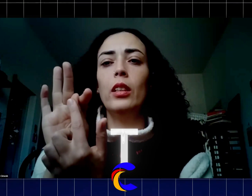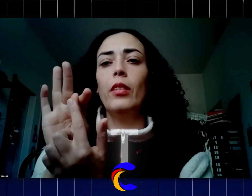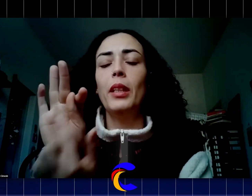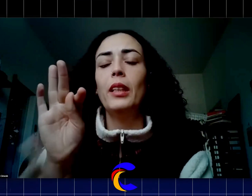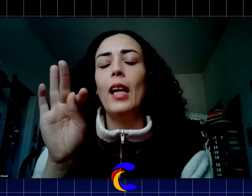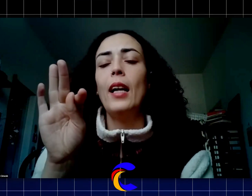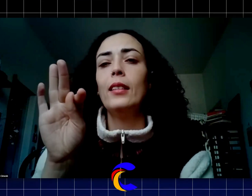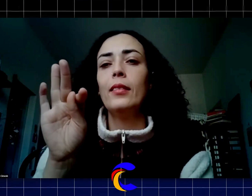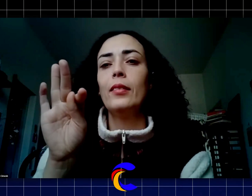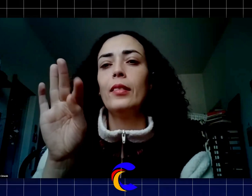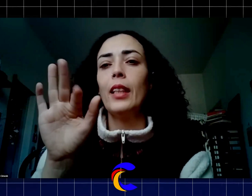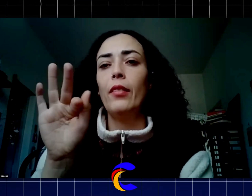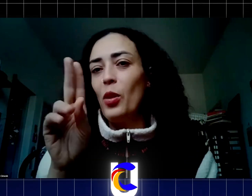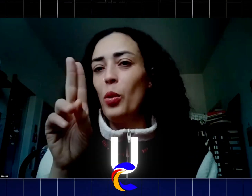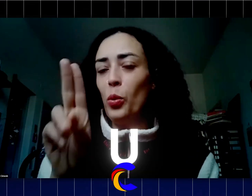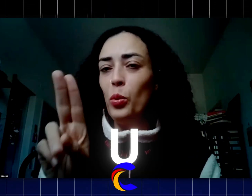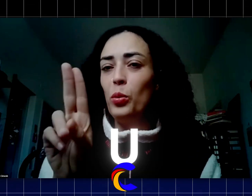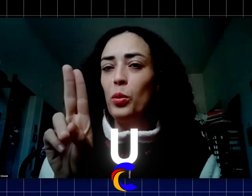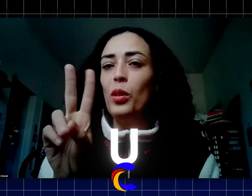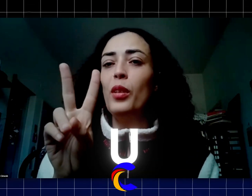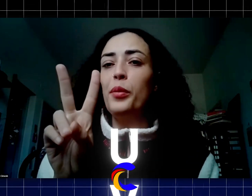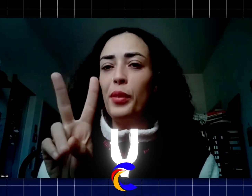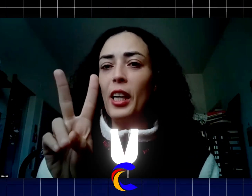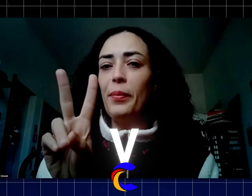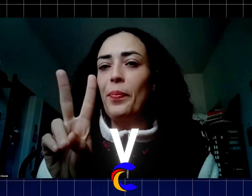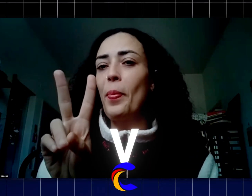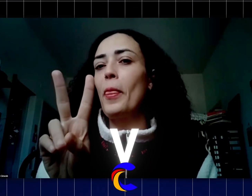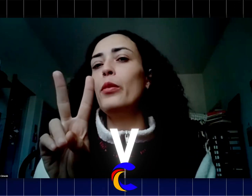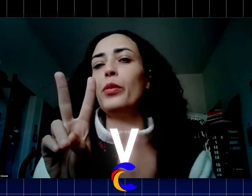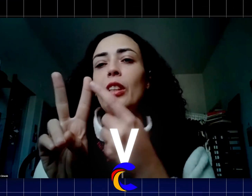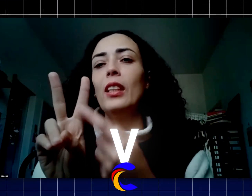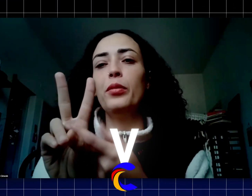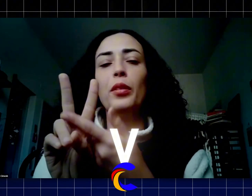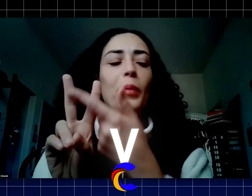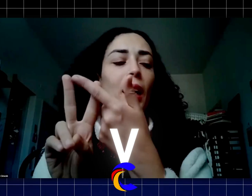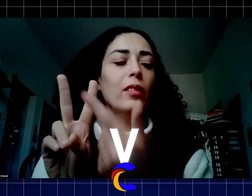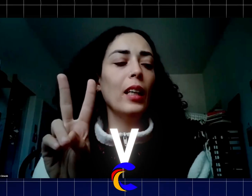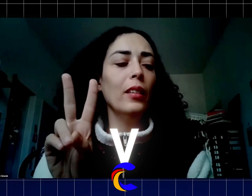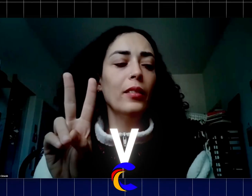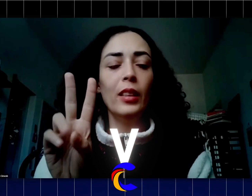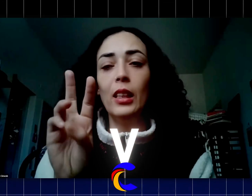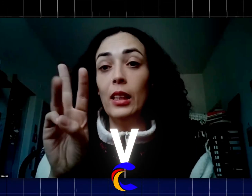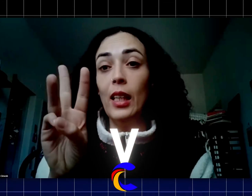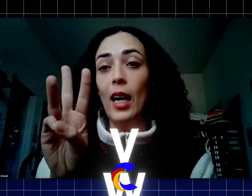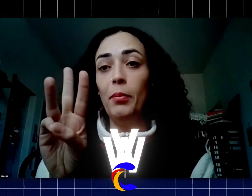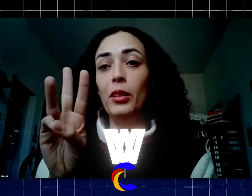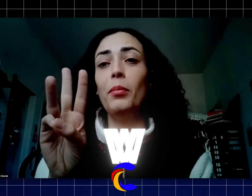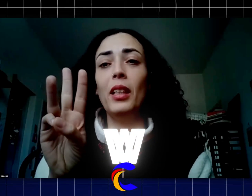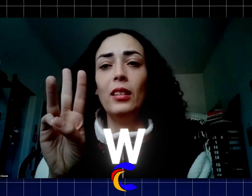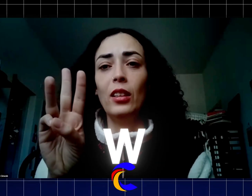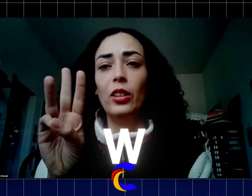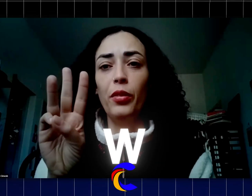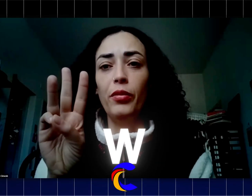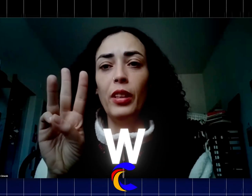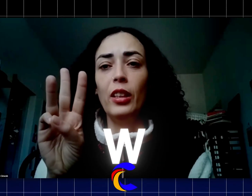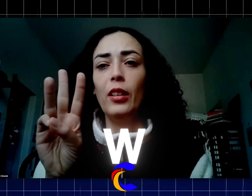o dedão vai para trás. O V já tem o formato, né? W